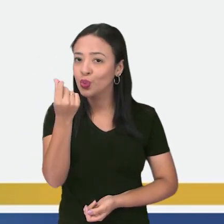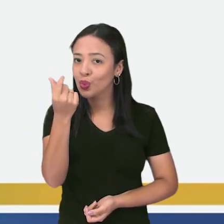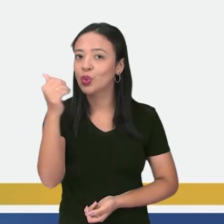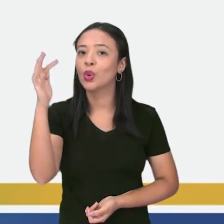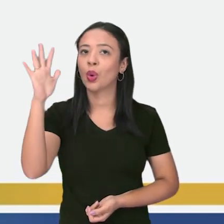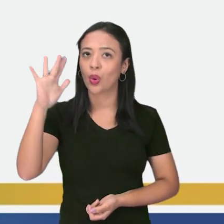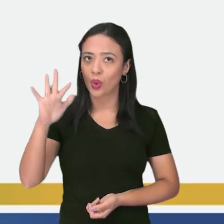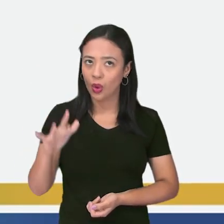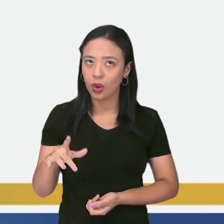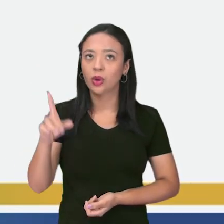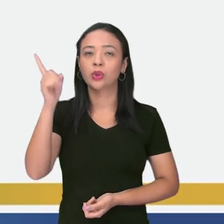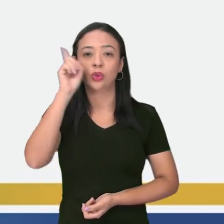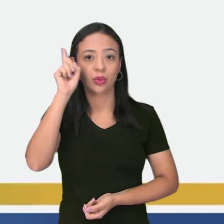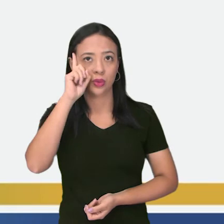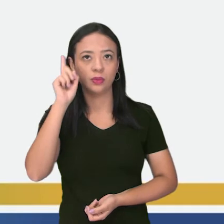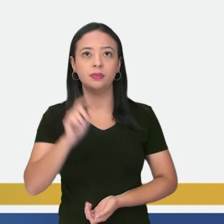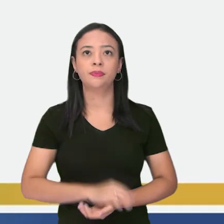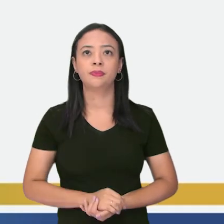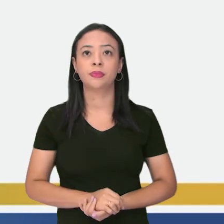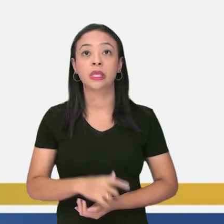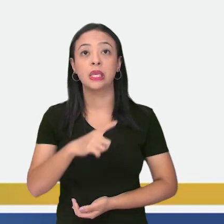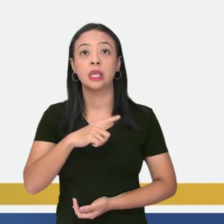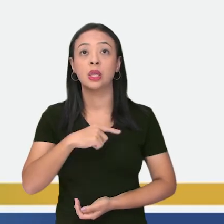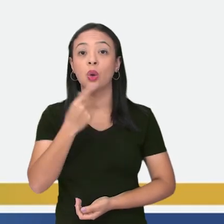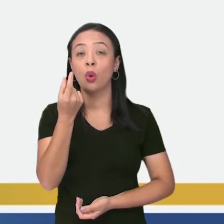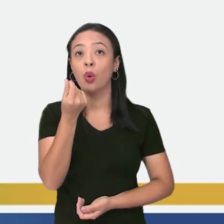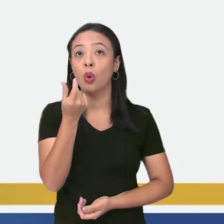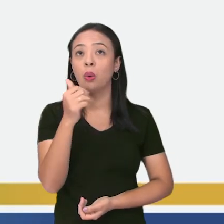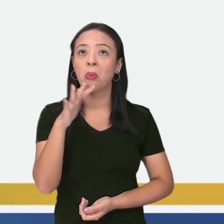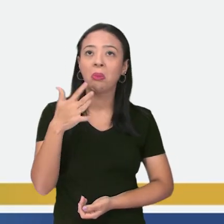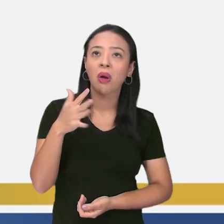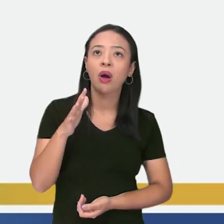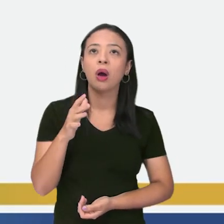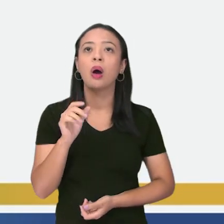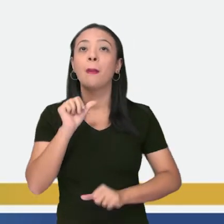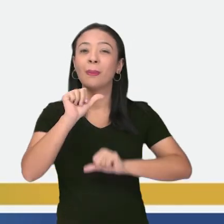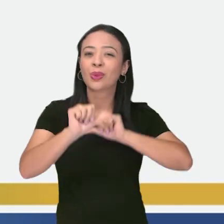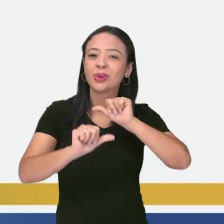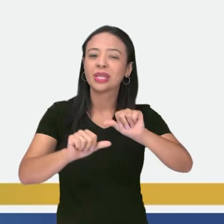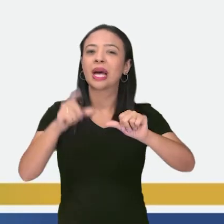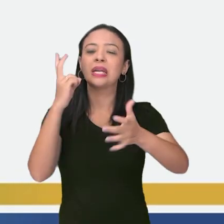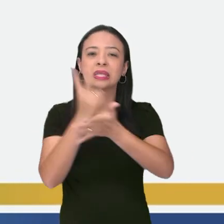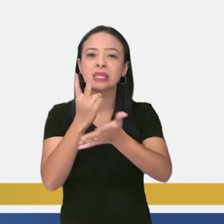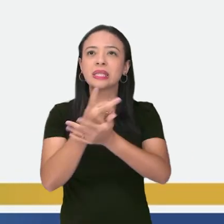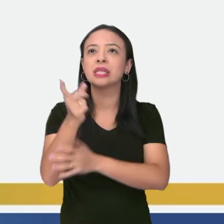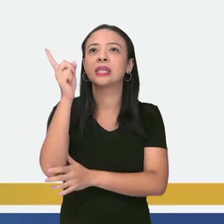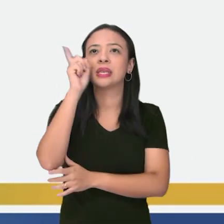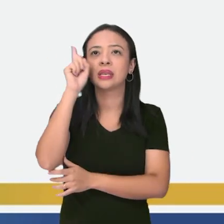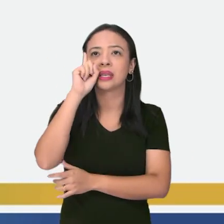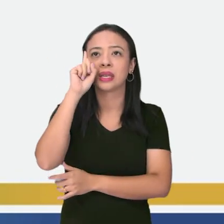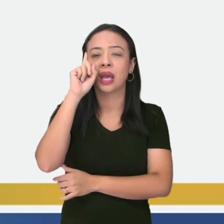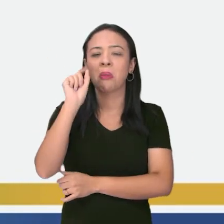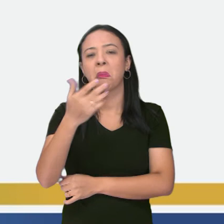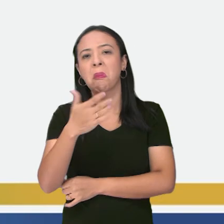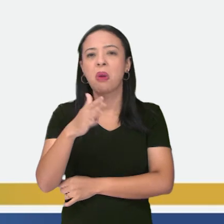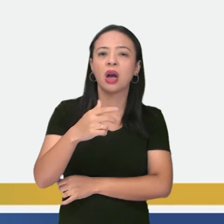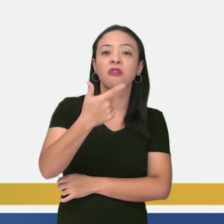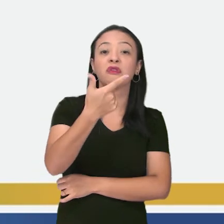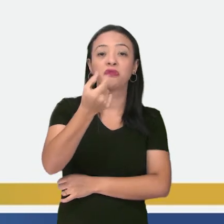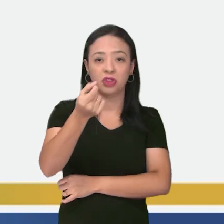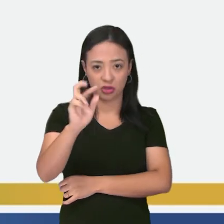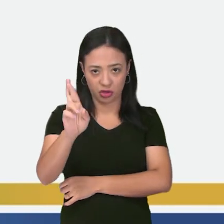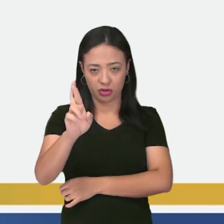da diária, cuja taxa média de variação a cada dia seria de R$